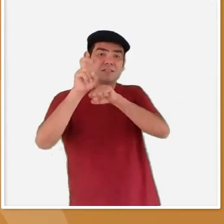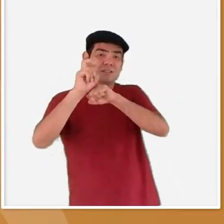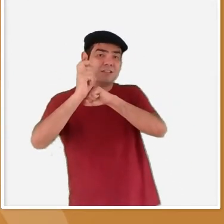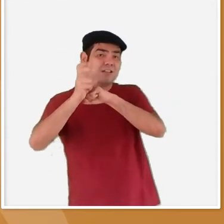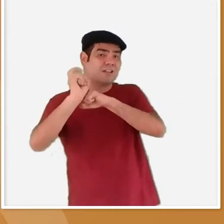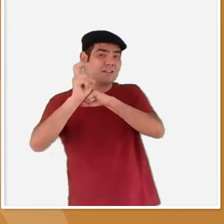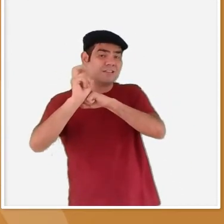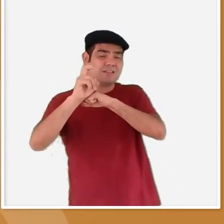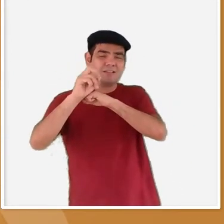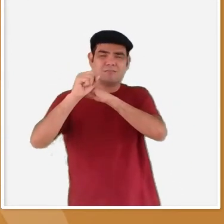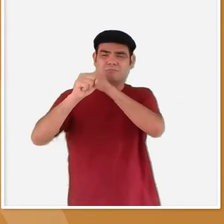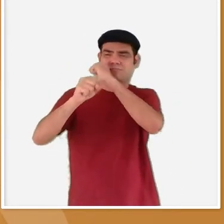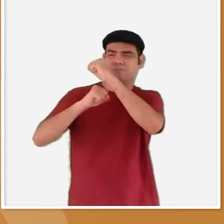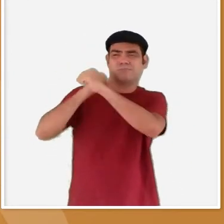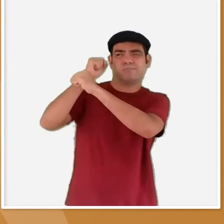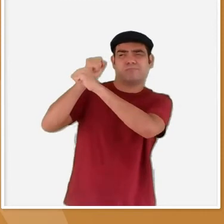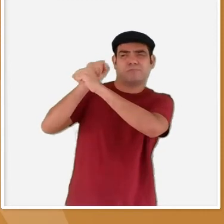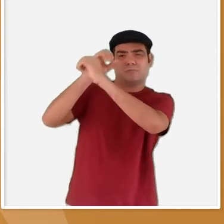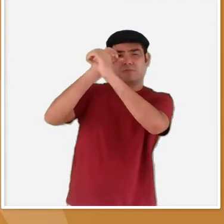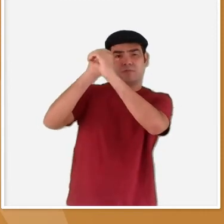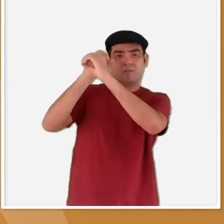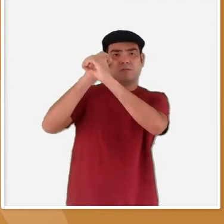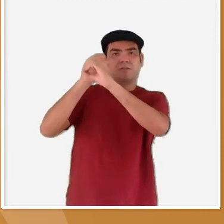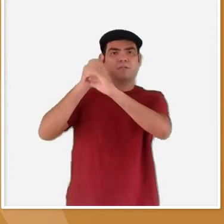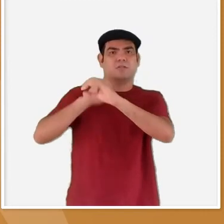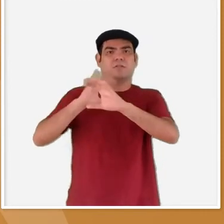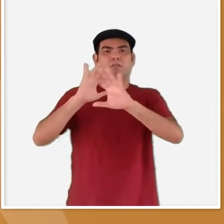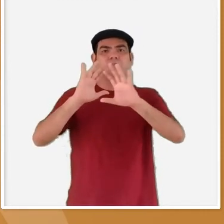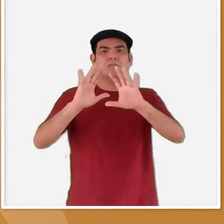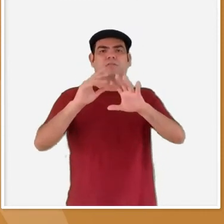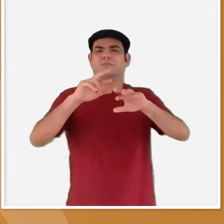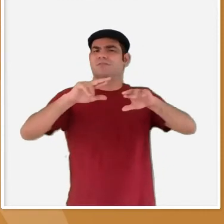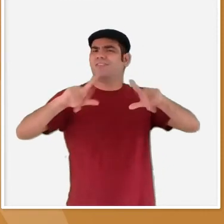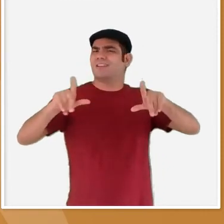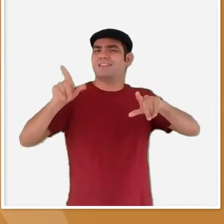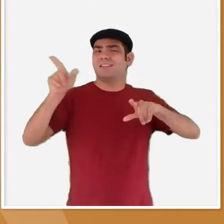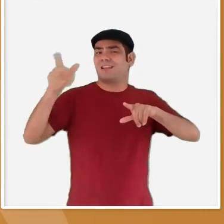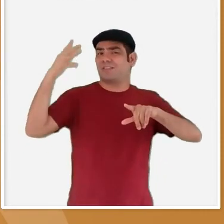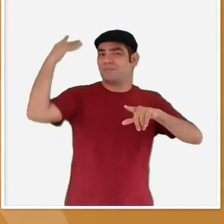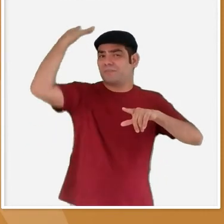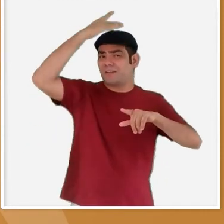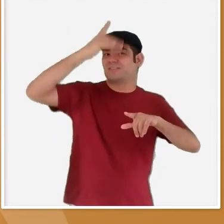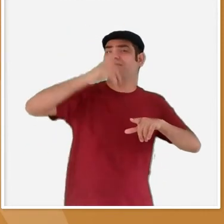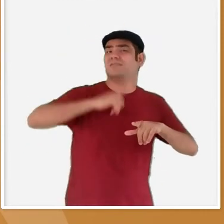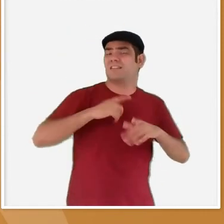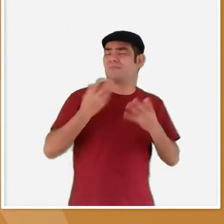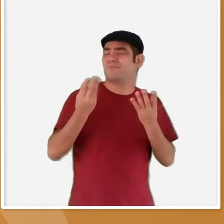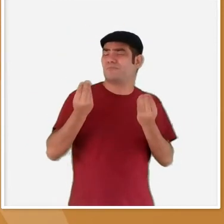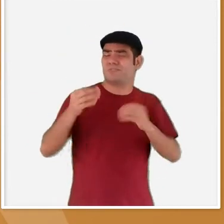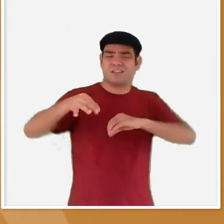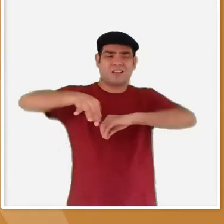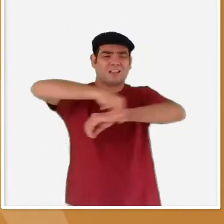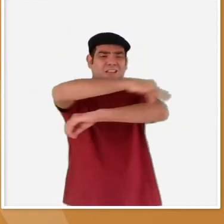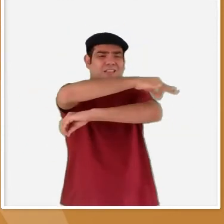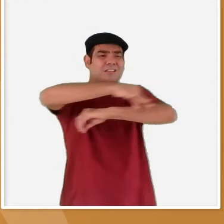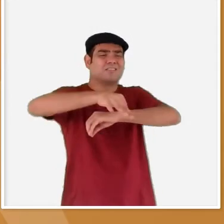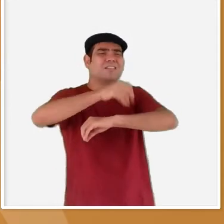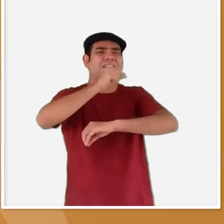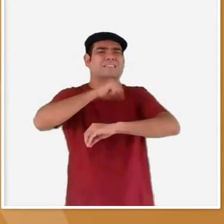sítios arqueológicos espalhados pelo mundo, no México você vai encontrar o maior número de sítios arqueológicos